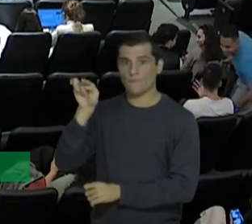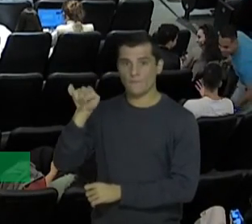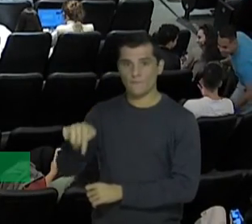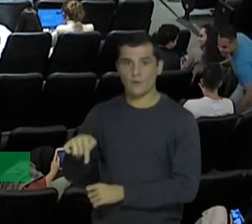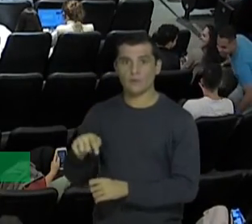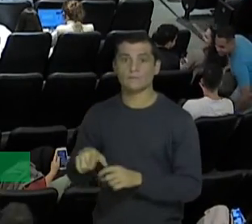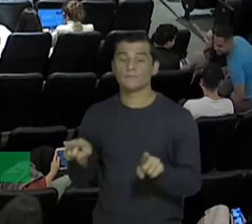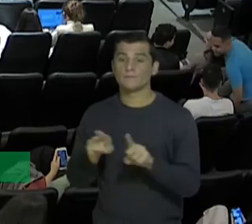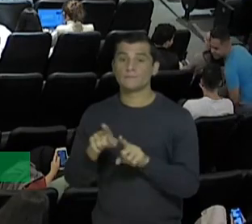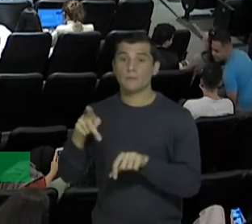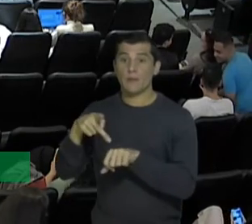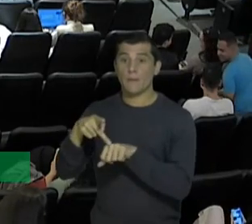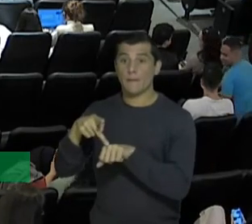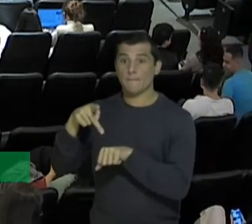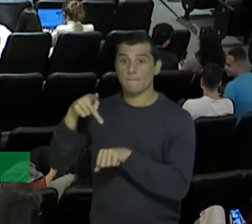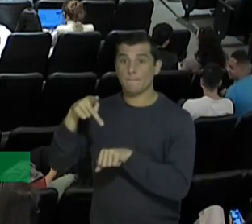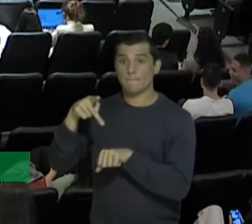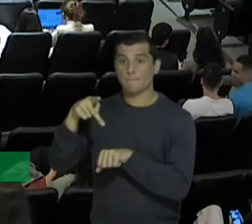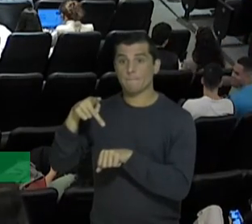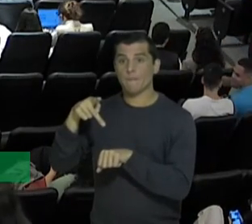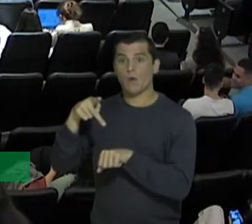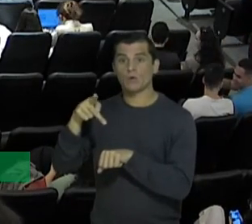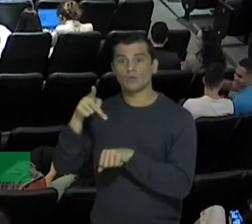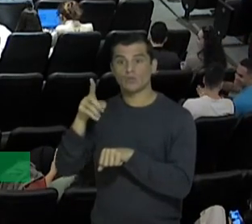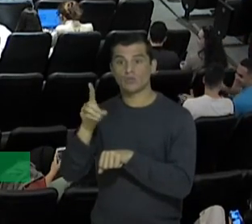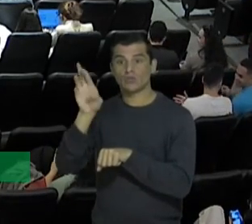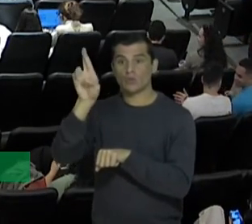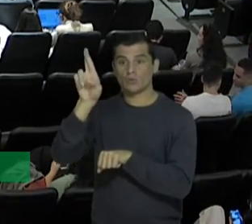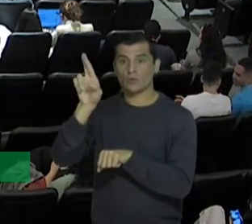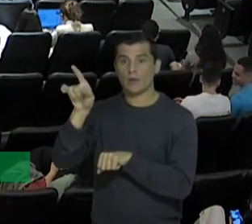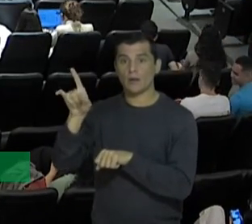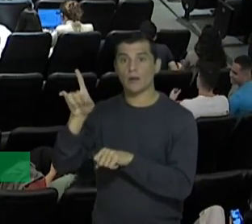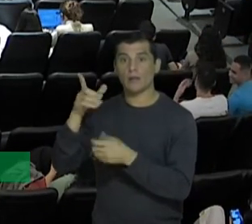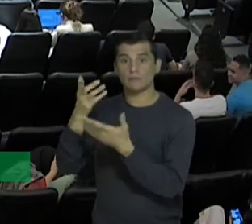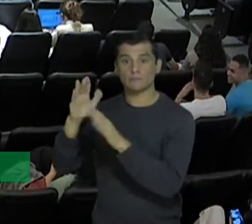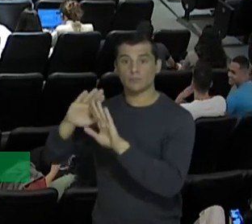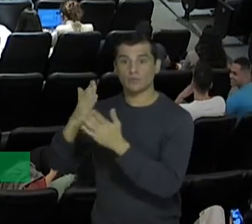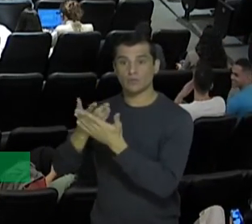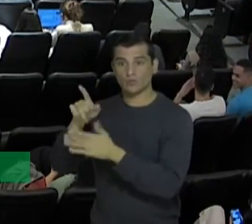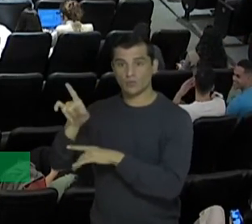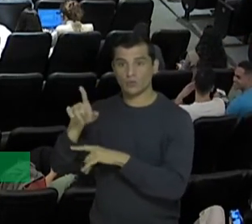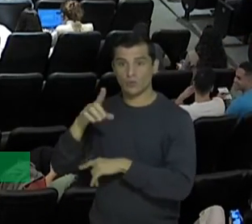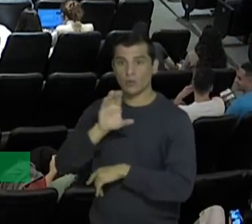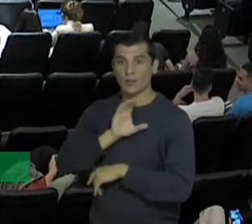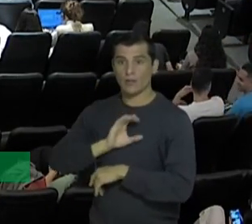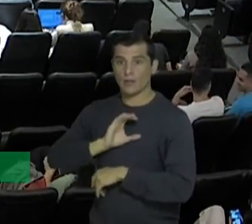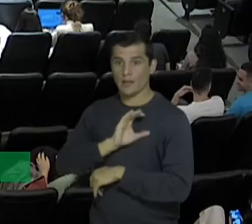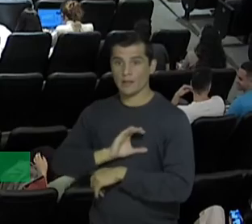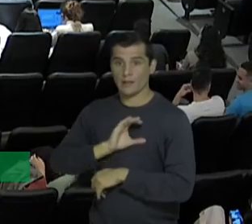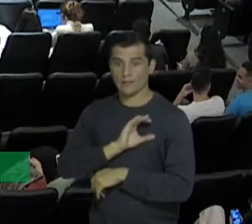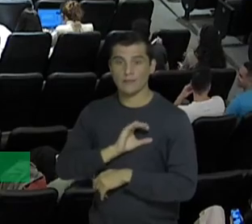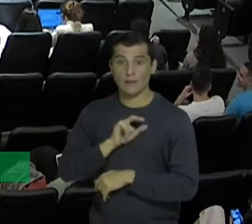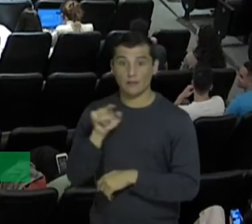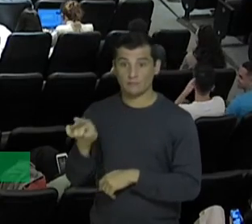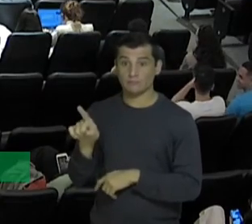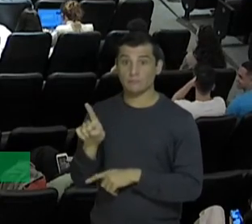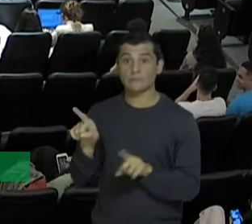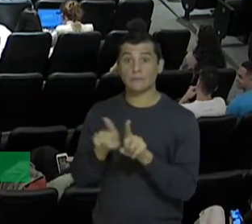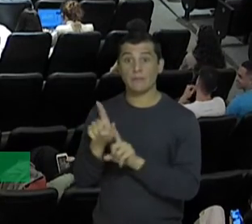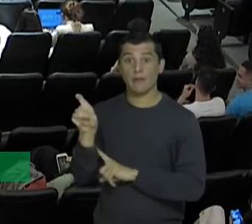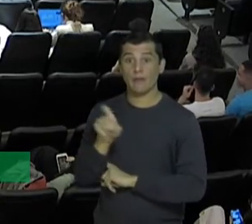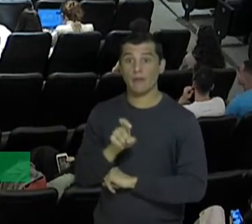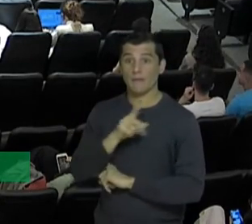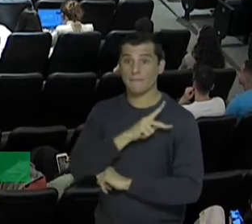e pós-doutor em engenharia cognitiva pela Escola Politécnica de Montreal no Canadá é ex-presidente da